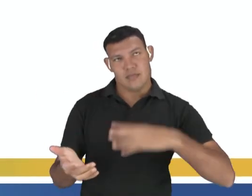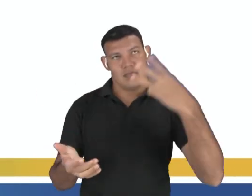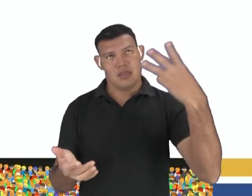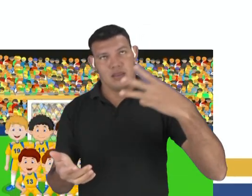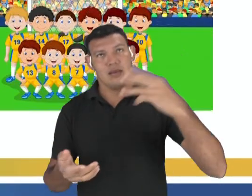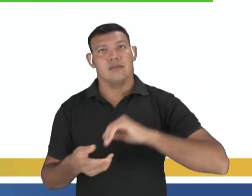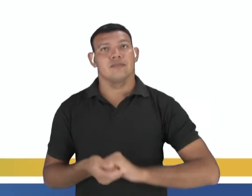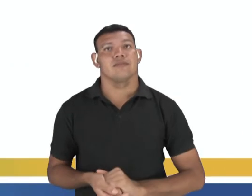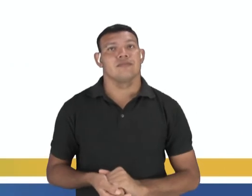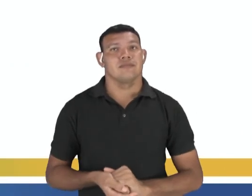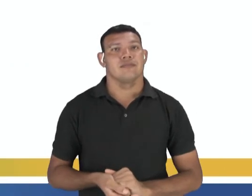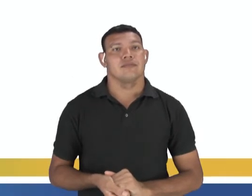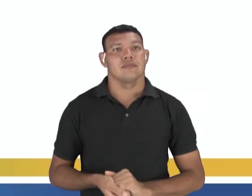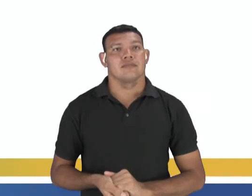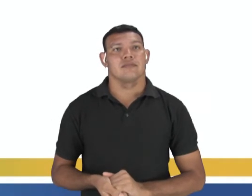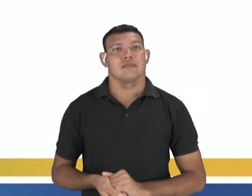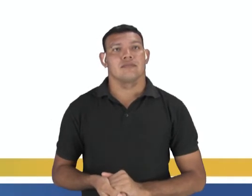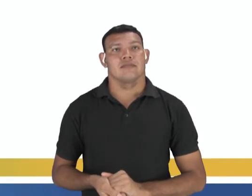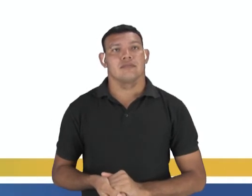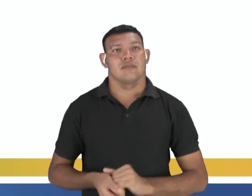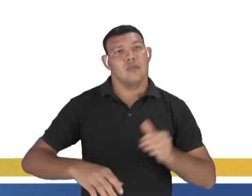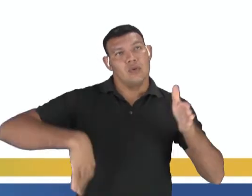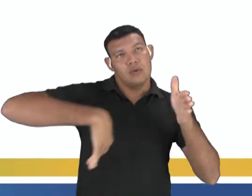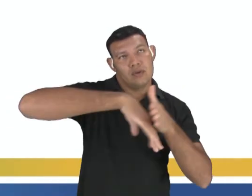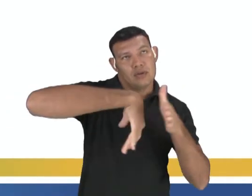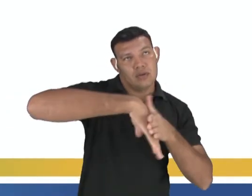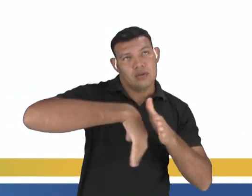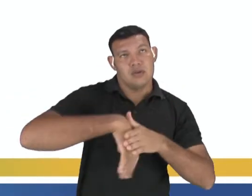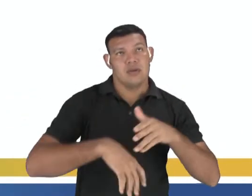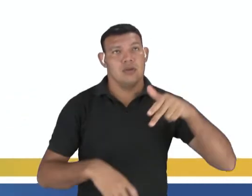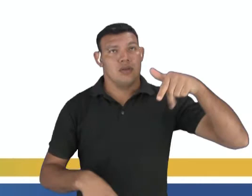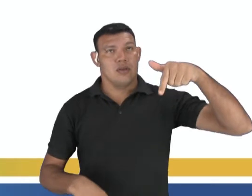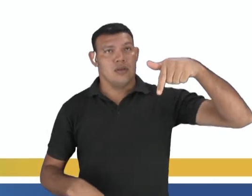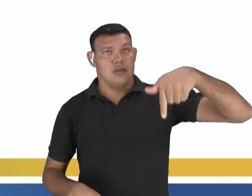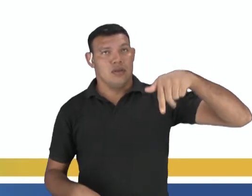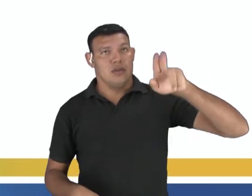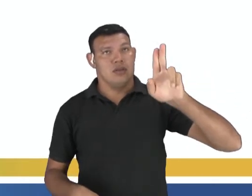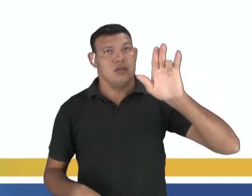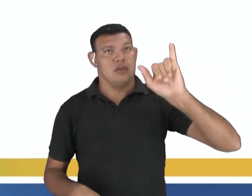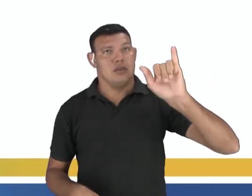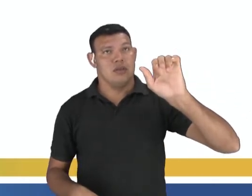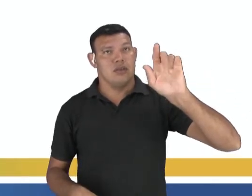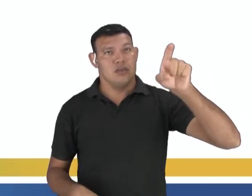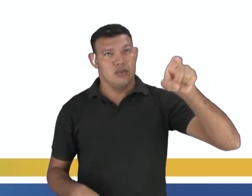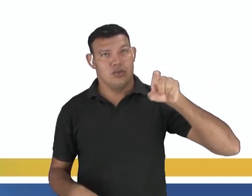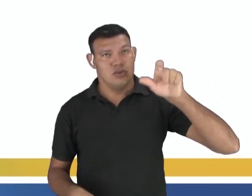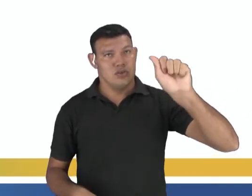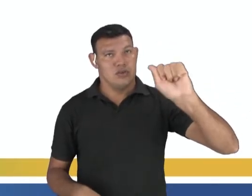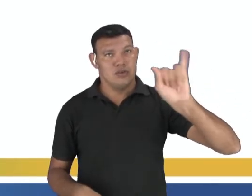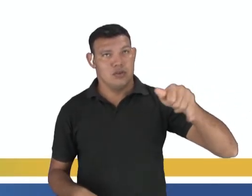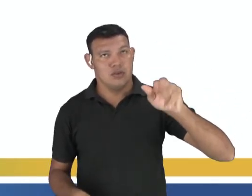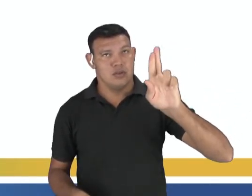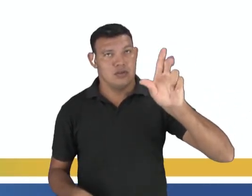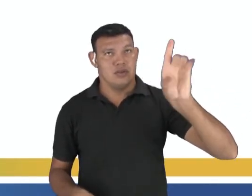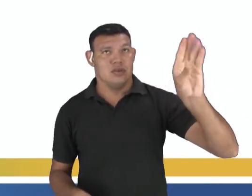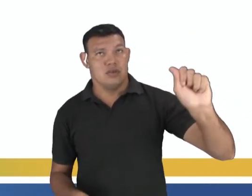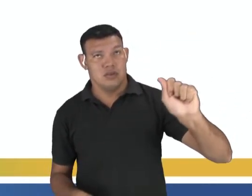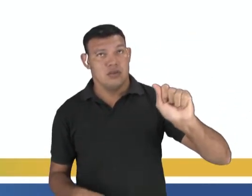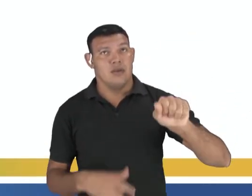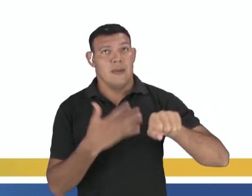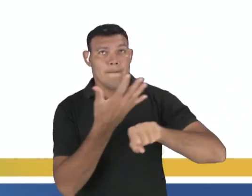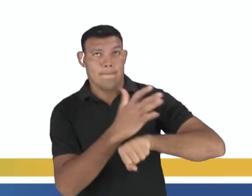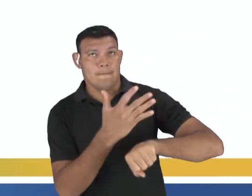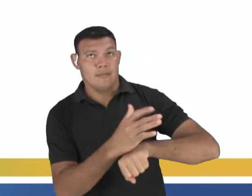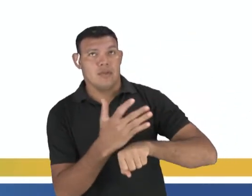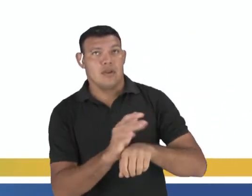3. Olha o que fala o exercício 3 aí. O time do Quixajuba participará de uma Copa em que a primeira fase consiste em